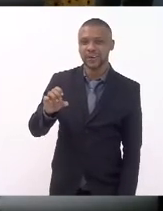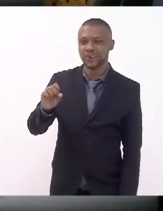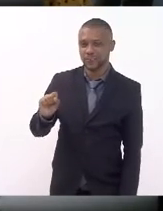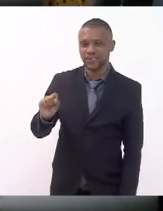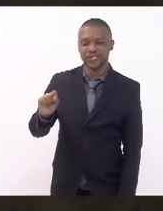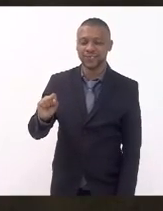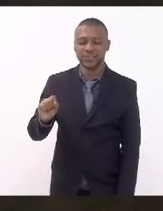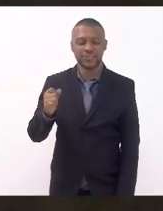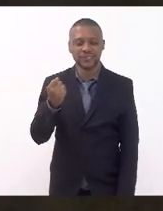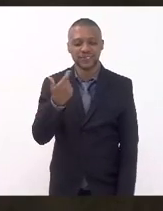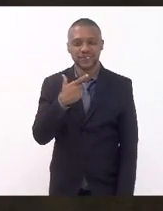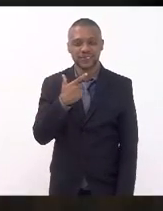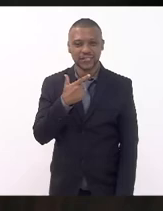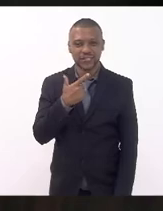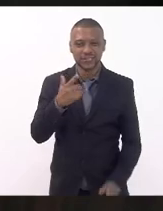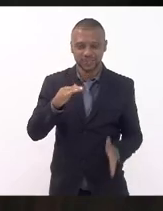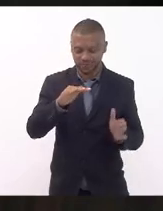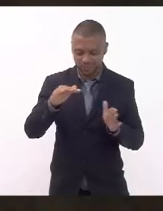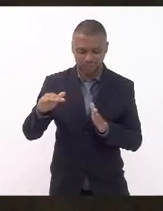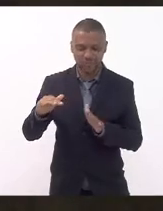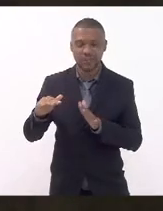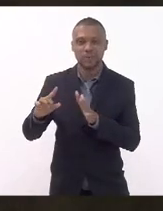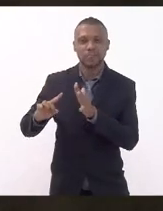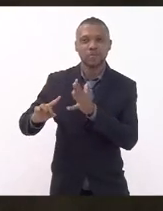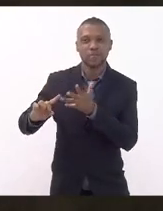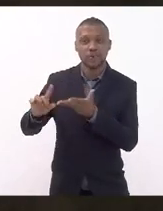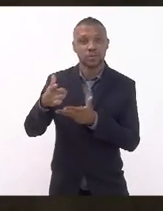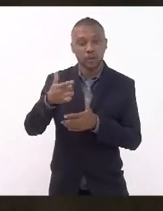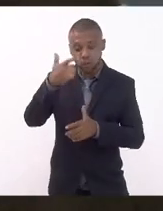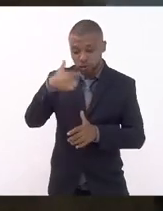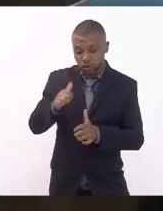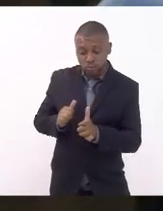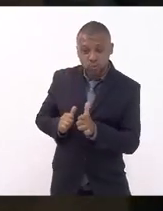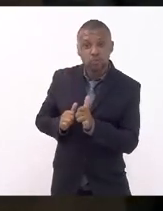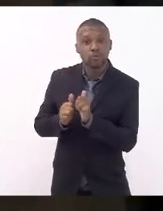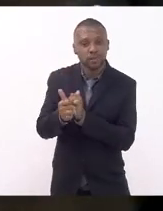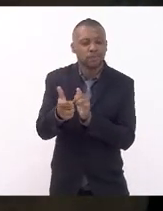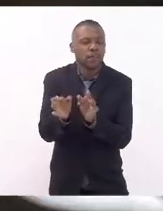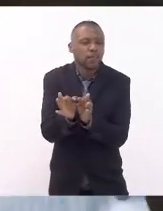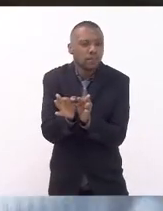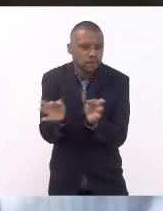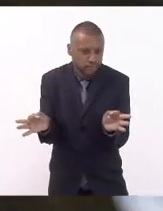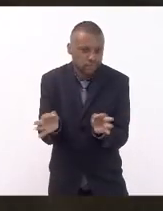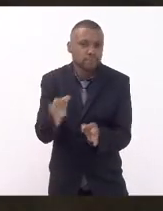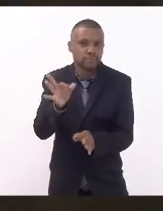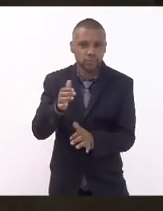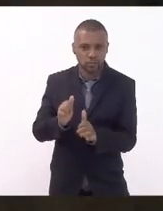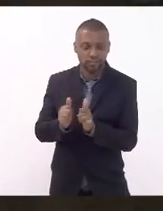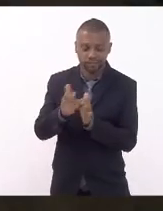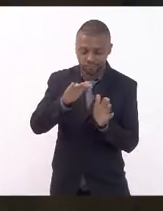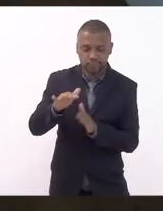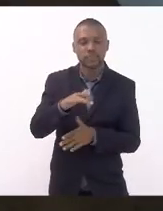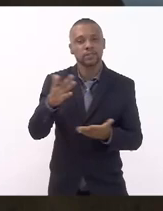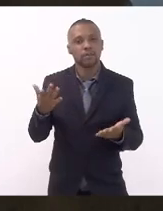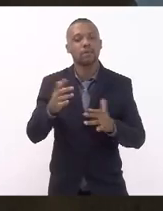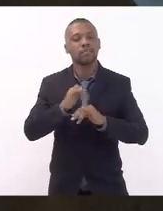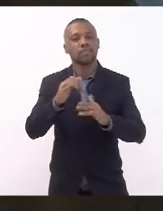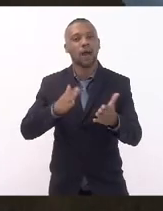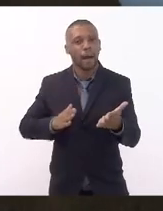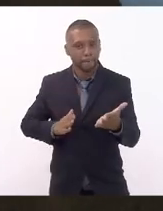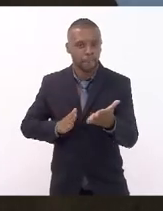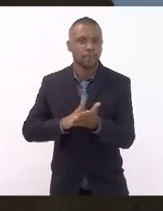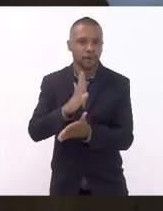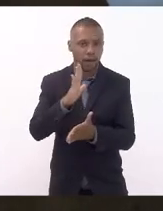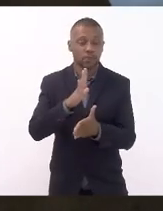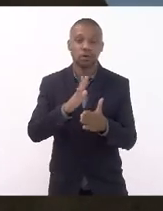Presidente. Tudo isso e mais alguma coisa. Jogador sou mesmo. Humildemente falando. Presidente, aprovado aí, acompanho